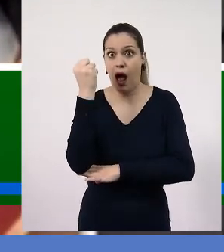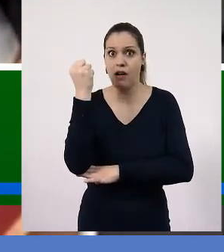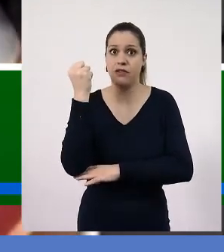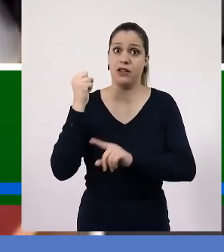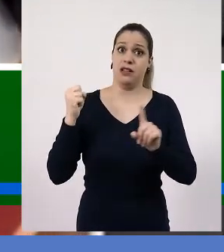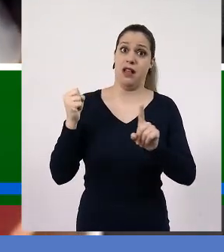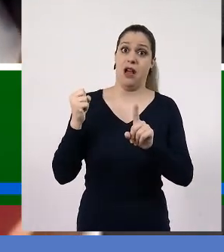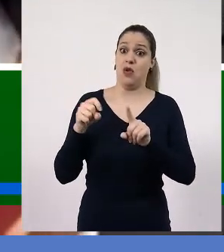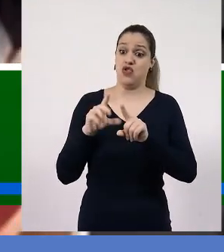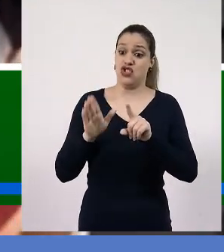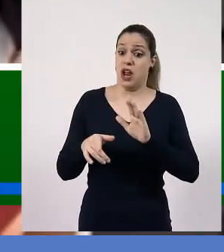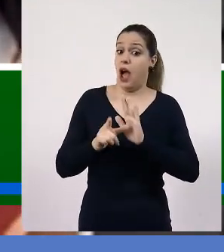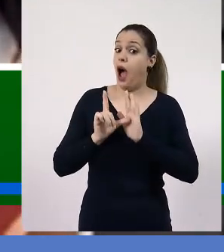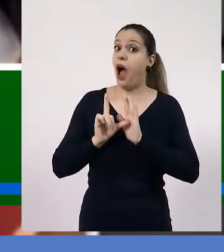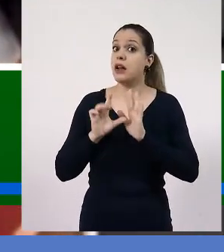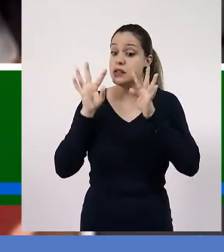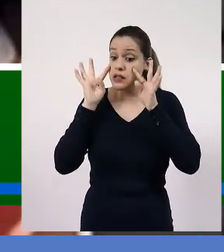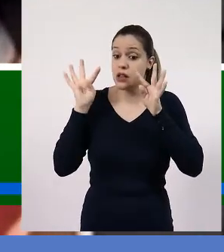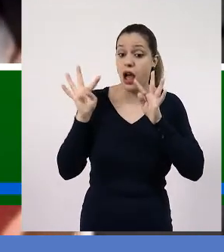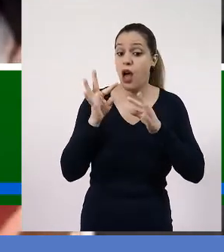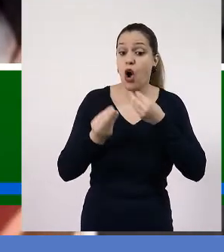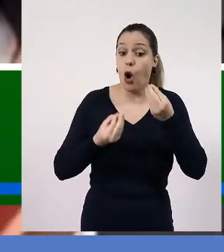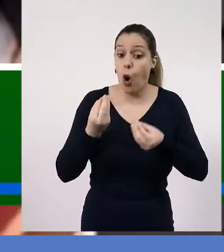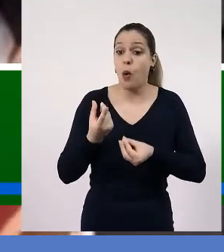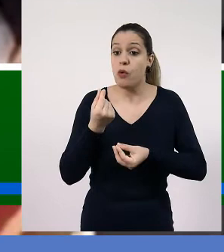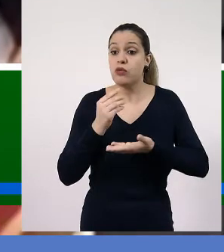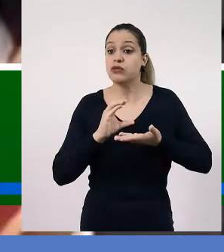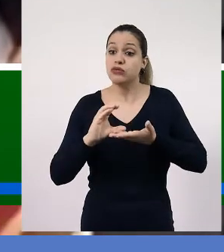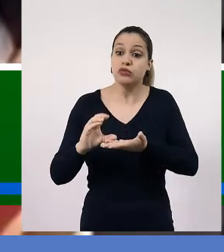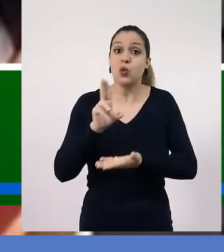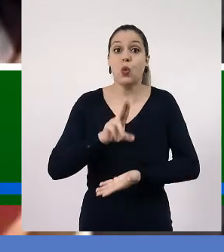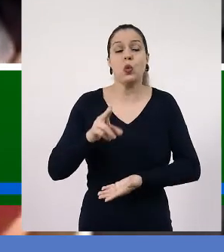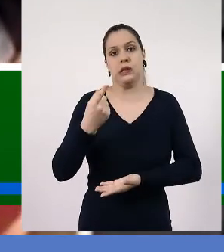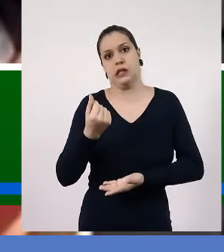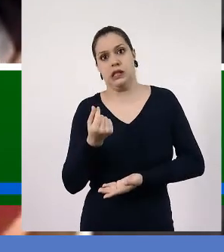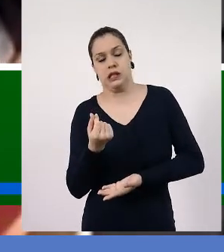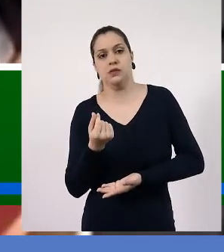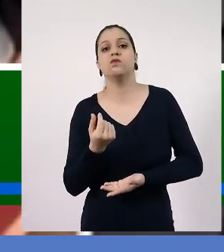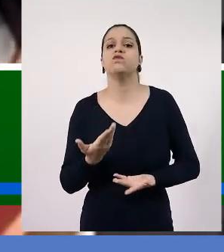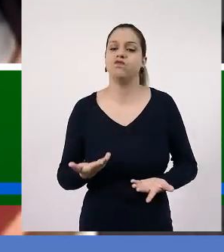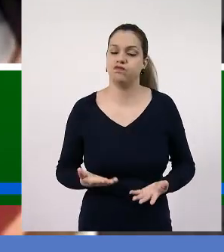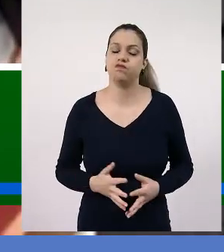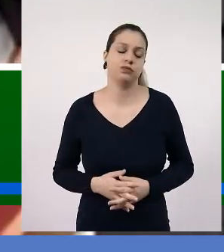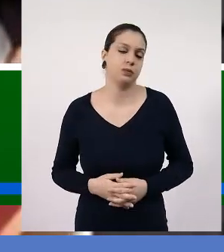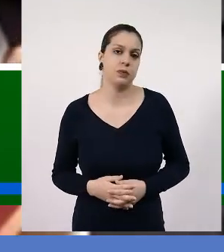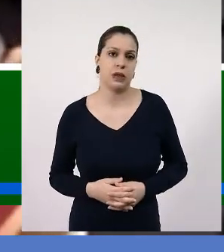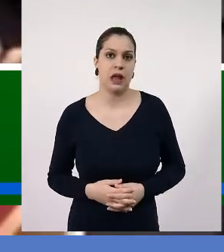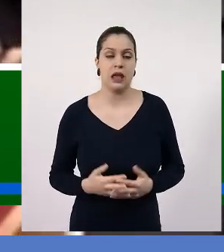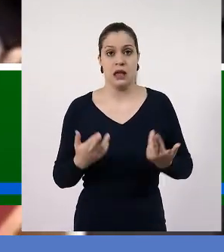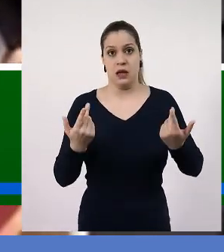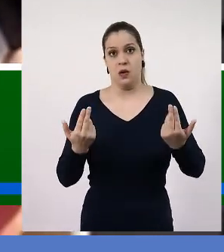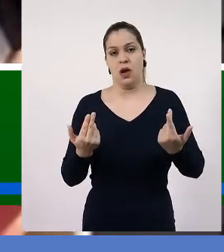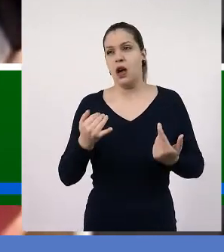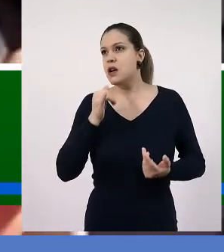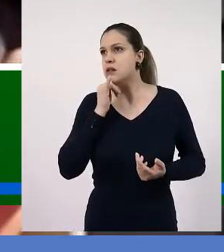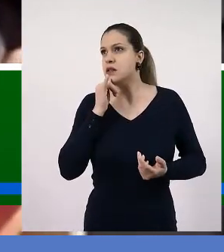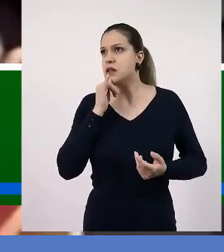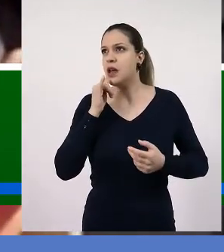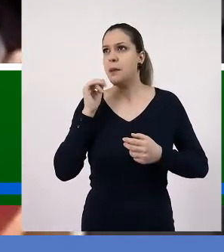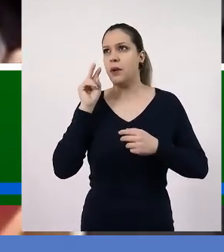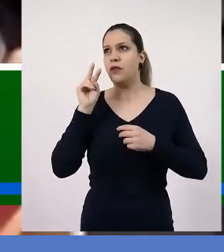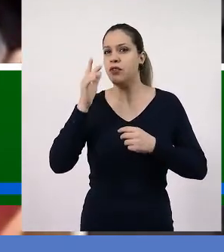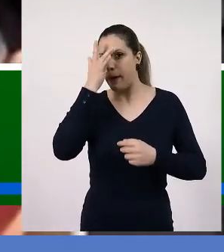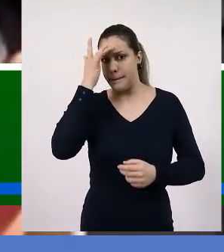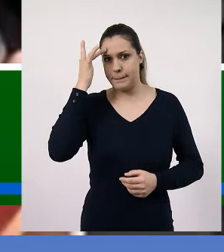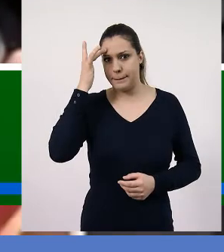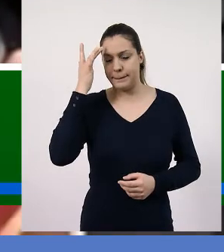que decretar para que você possa estar atento, né, dentro dessas realidades. É igual, eu vi esses dias